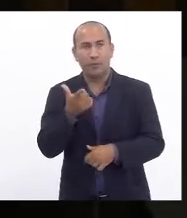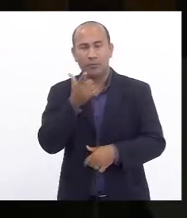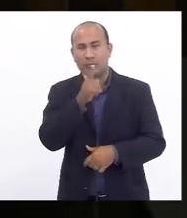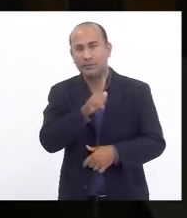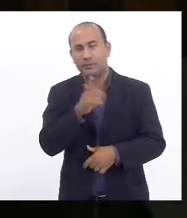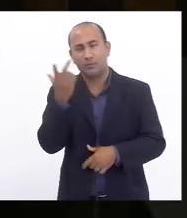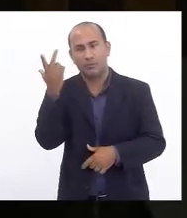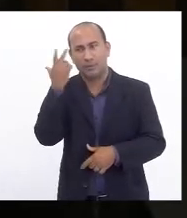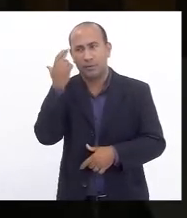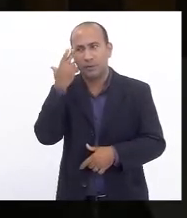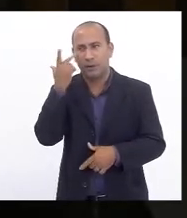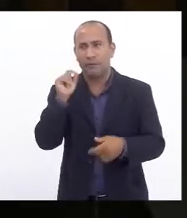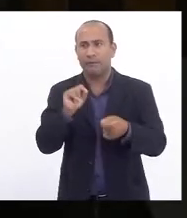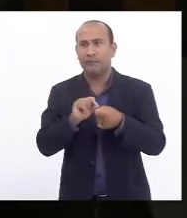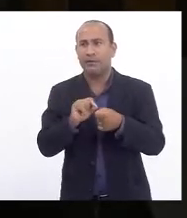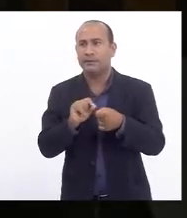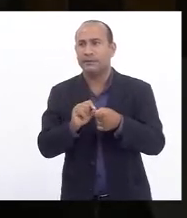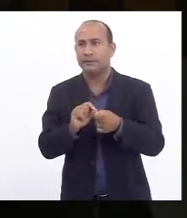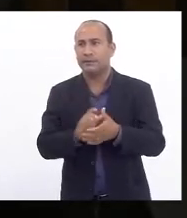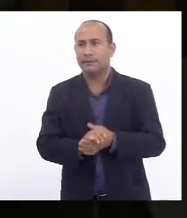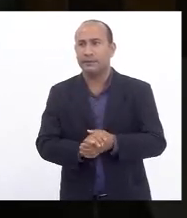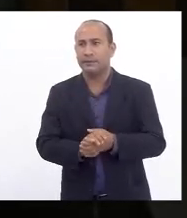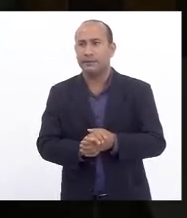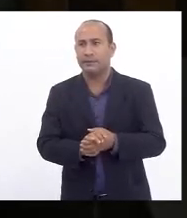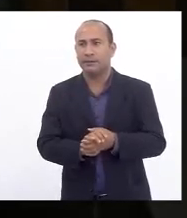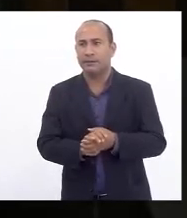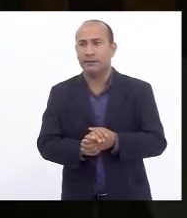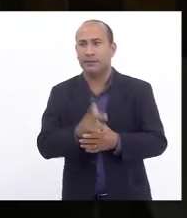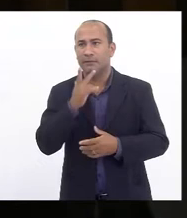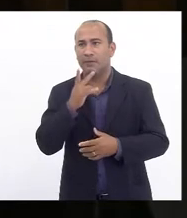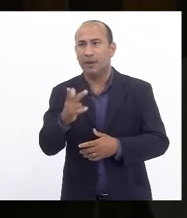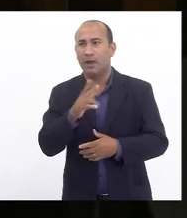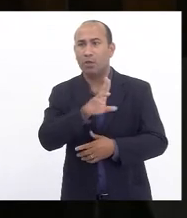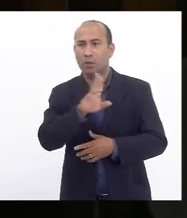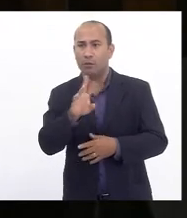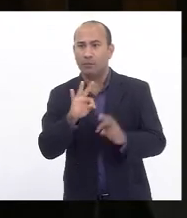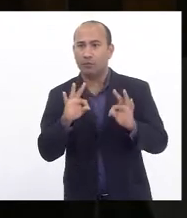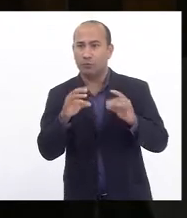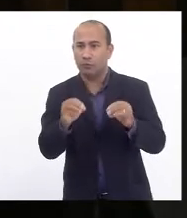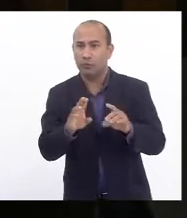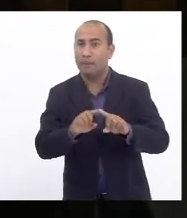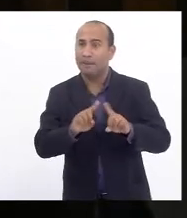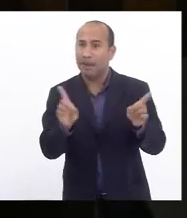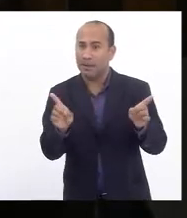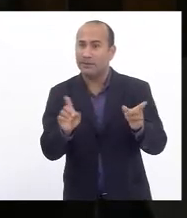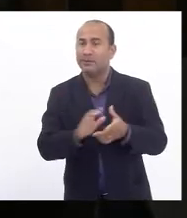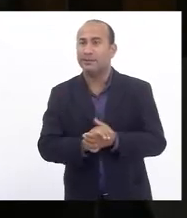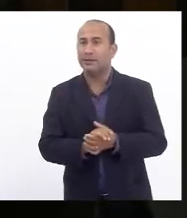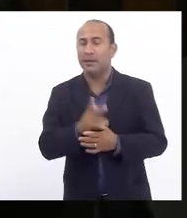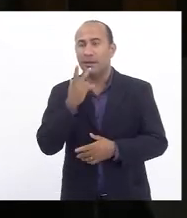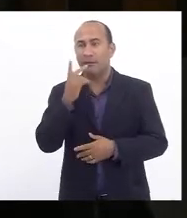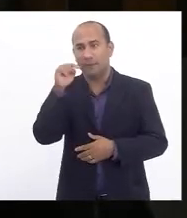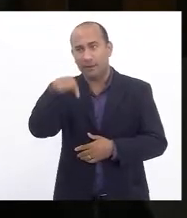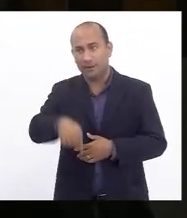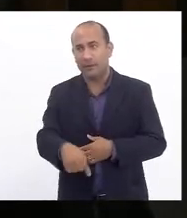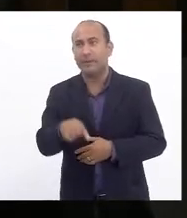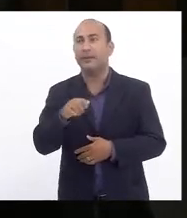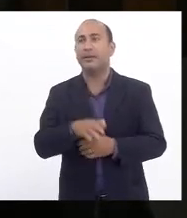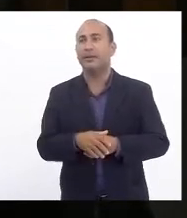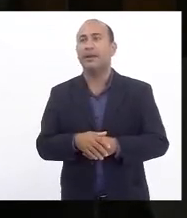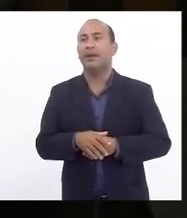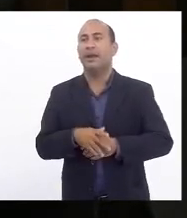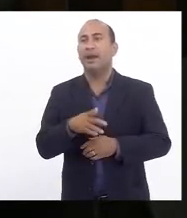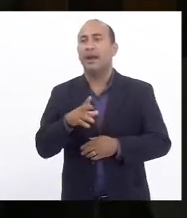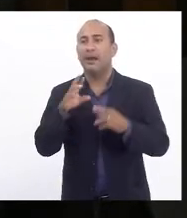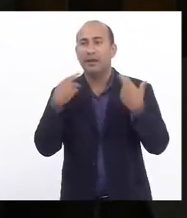naturalmente fazer a citação nominal de todos e todas mais pessoal tá aqui a assessoria